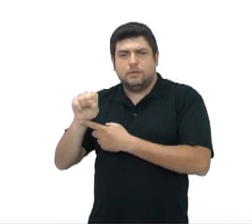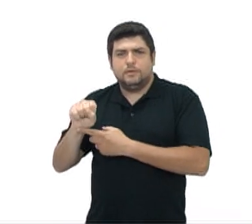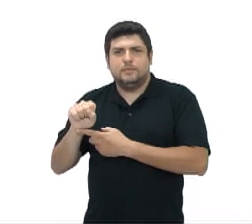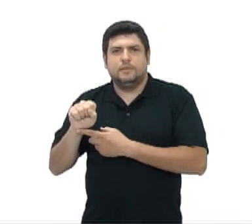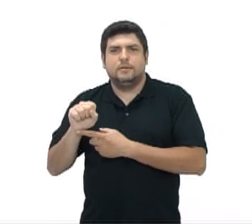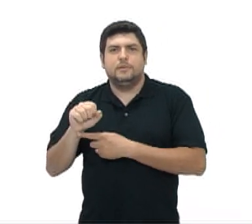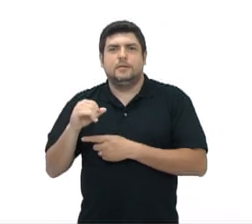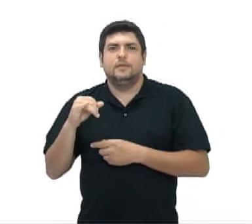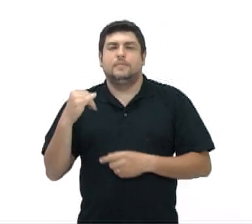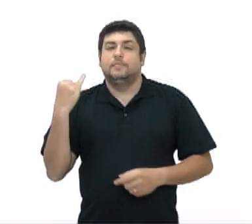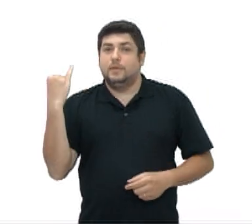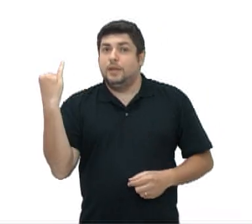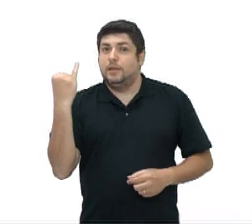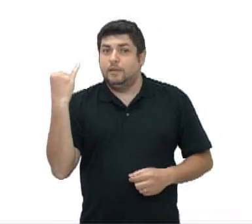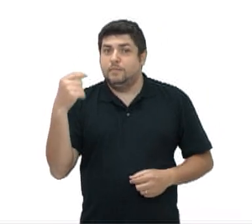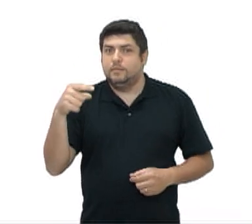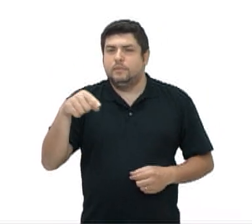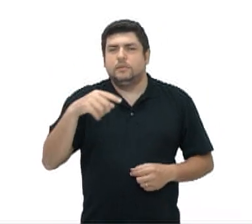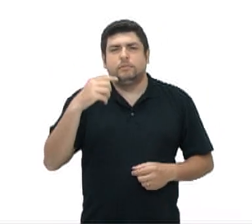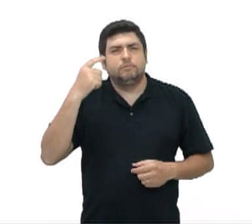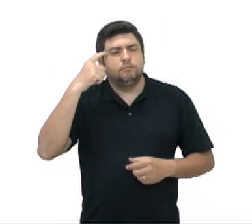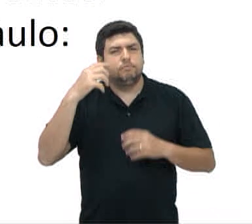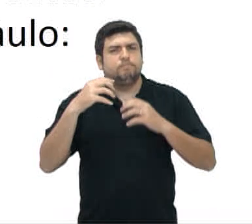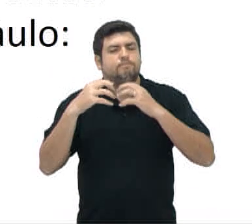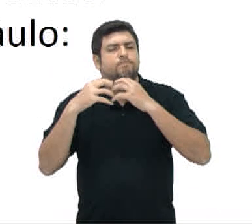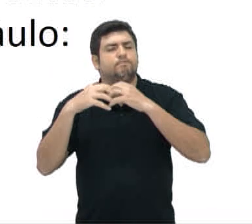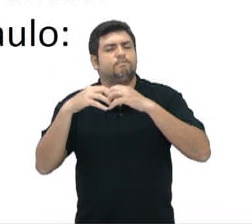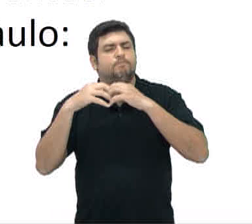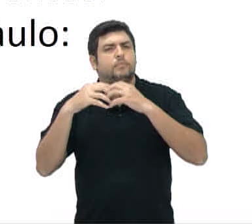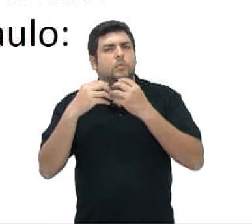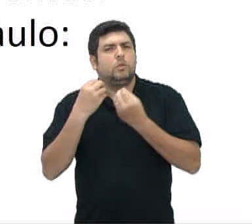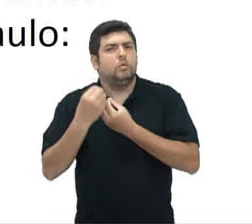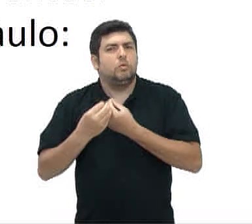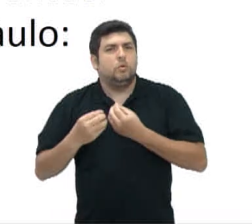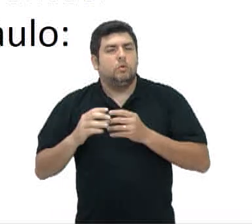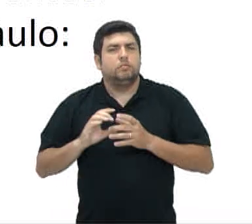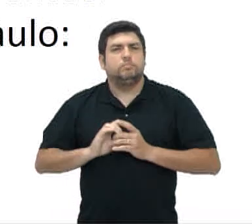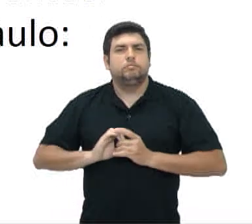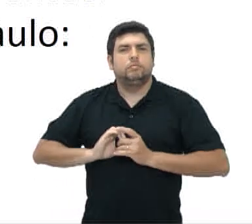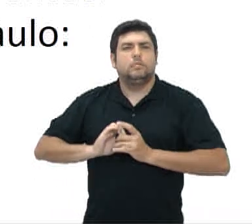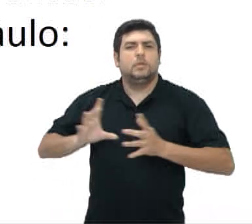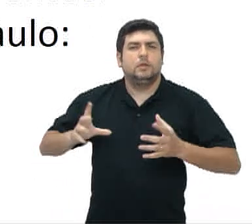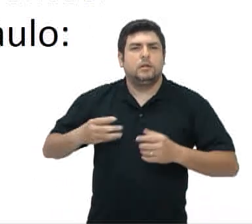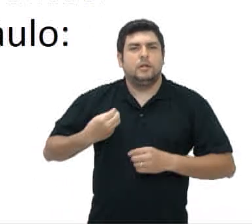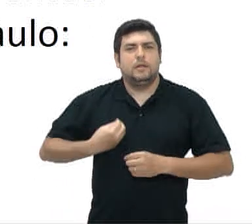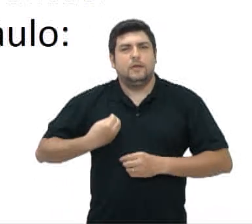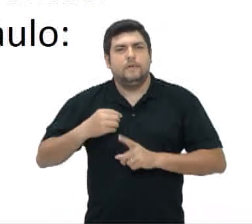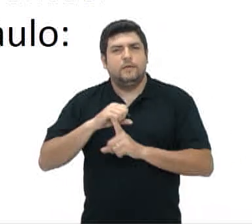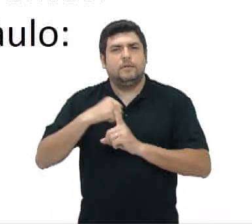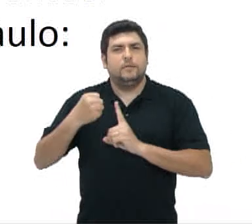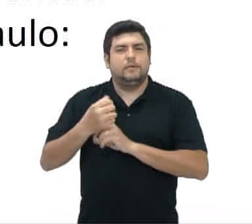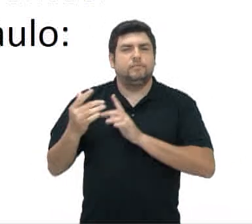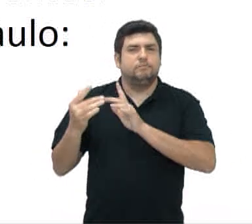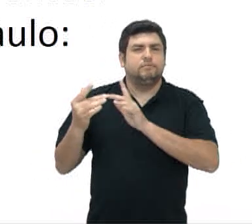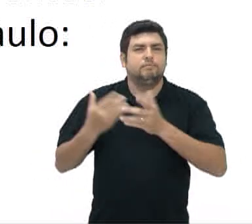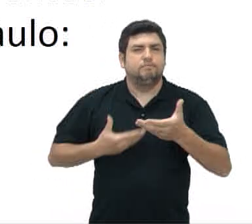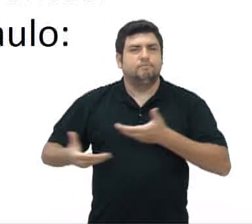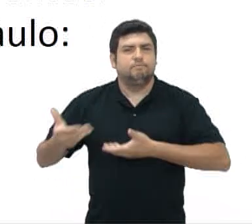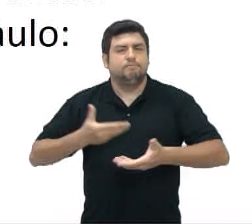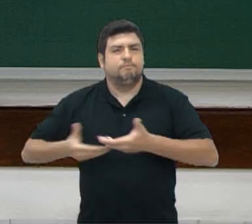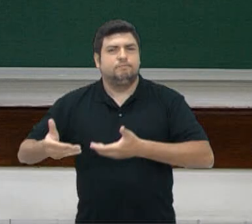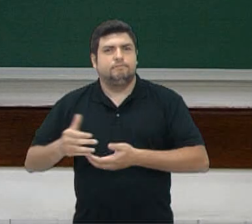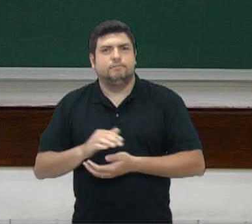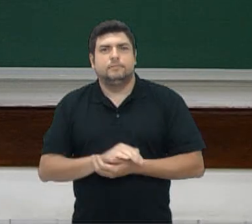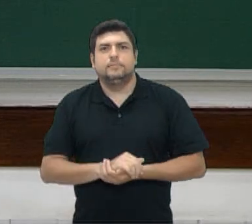para a reflexão sobre a liberdade da vida em sociedade. Tranquilo, turma? Então, pessoal,